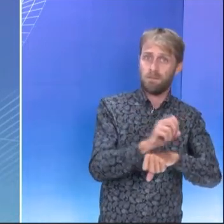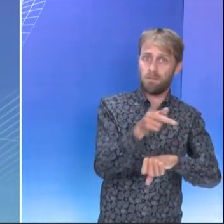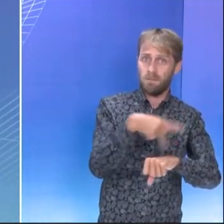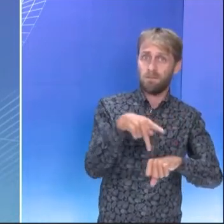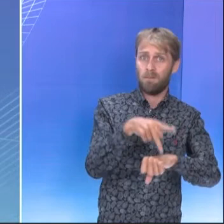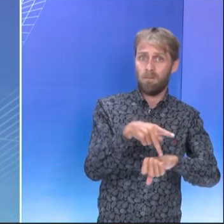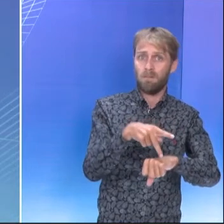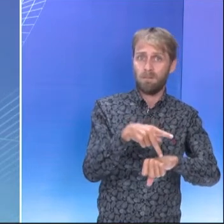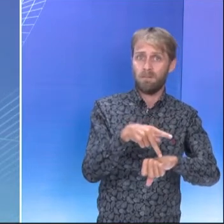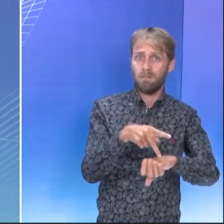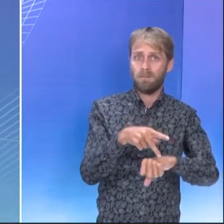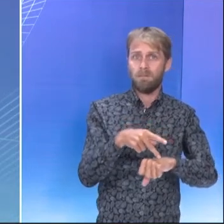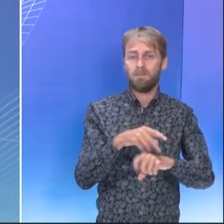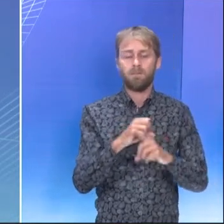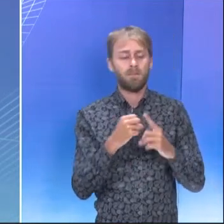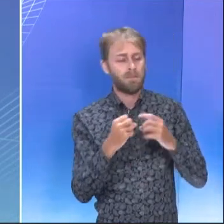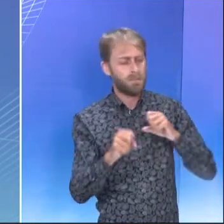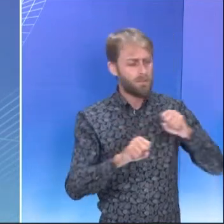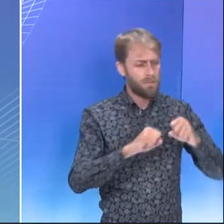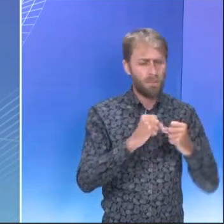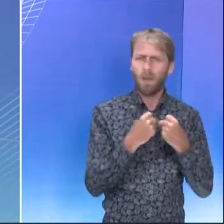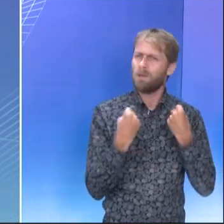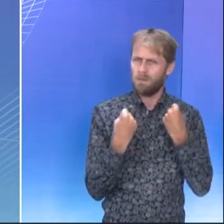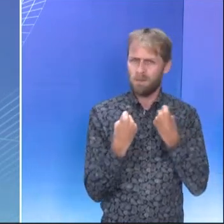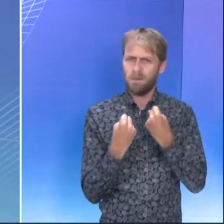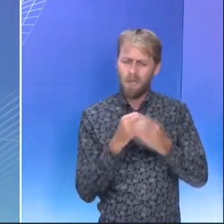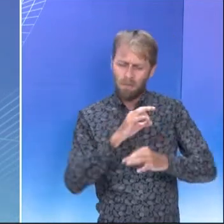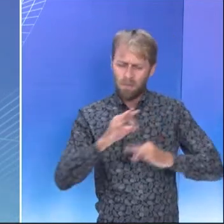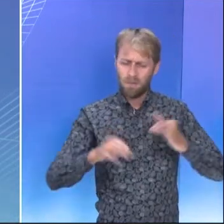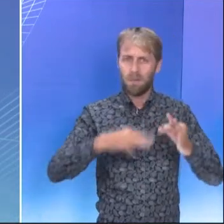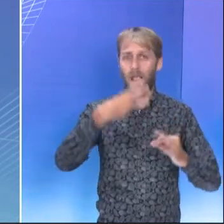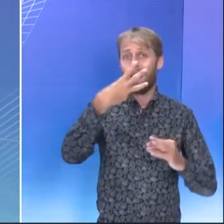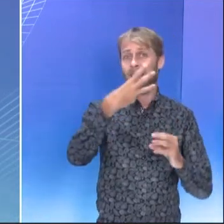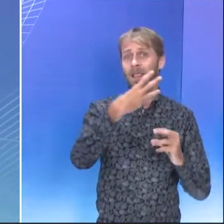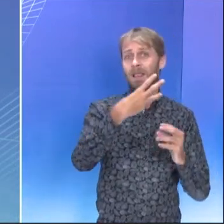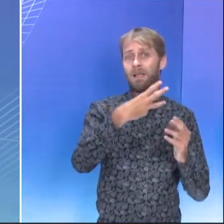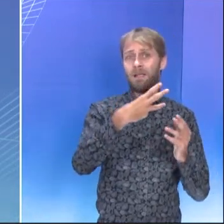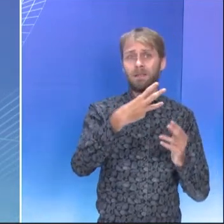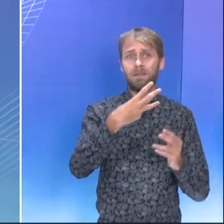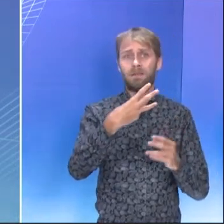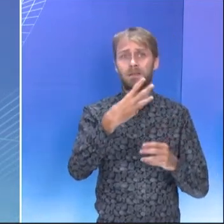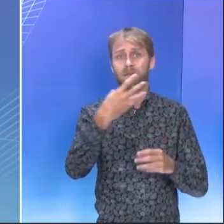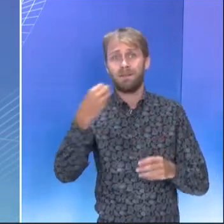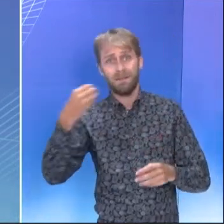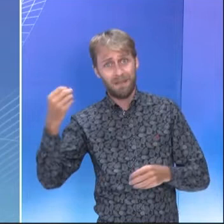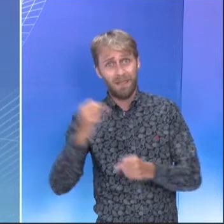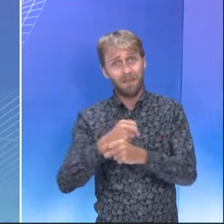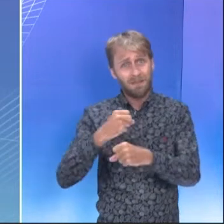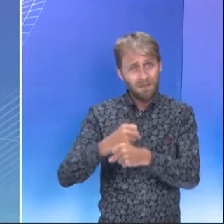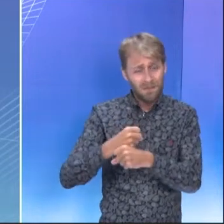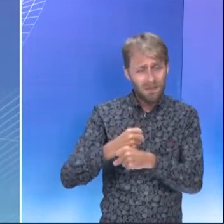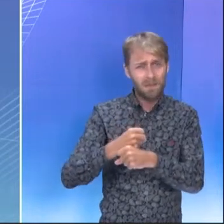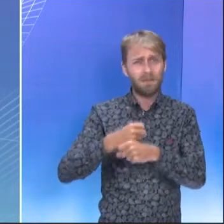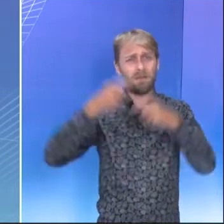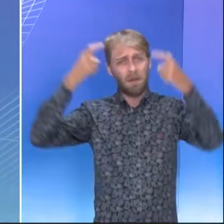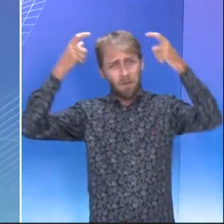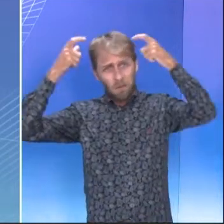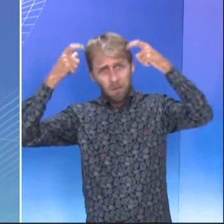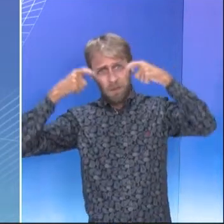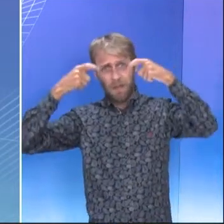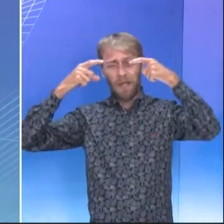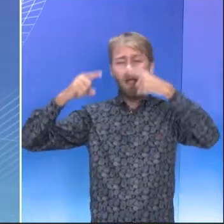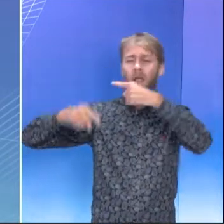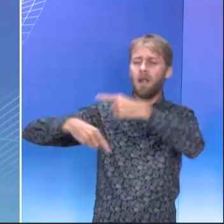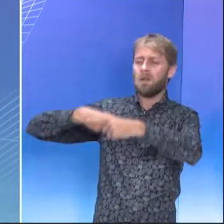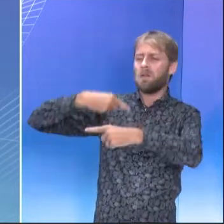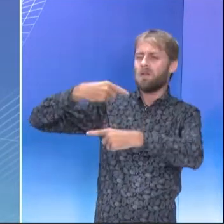antes, um sistema que foi se consolidando ao longo de 3 séculos. Começou com o Estado monárquico, foi se aperfeiçoando, veio depois da